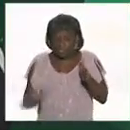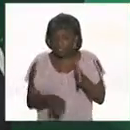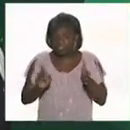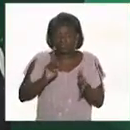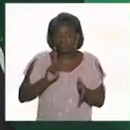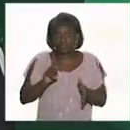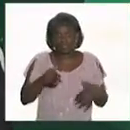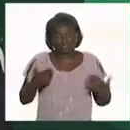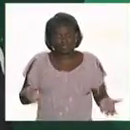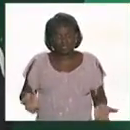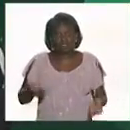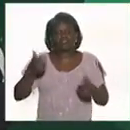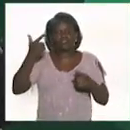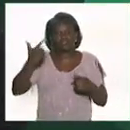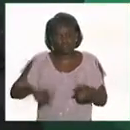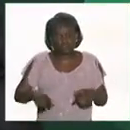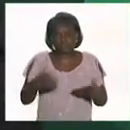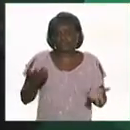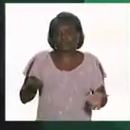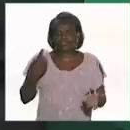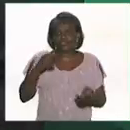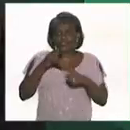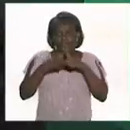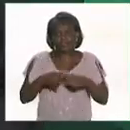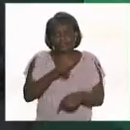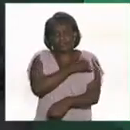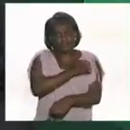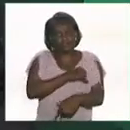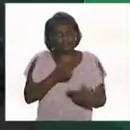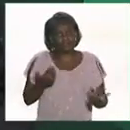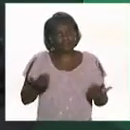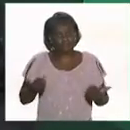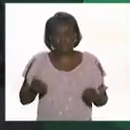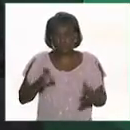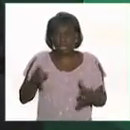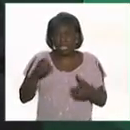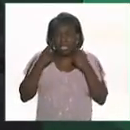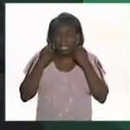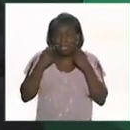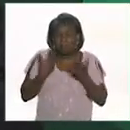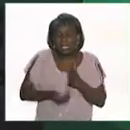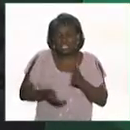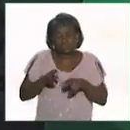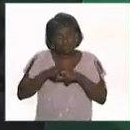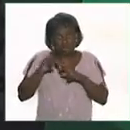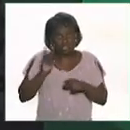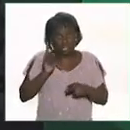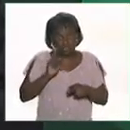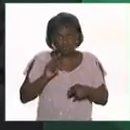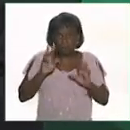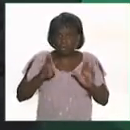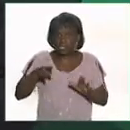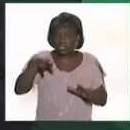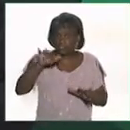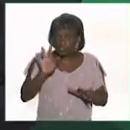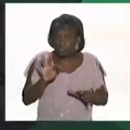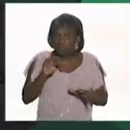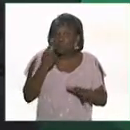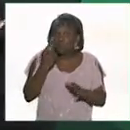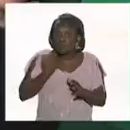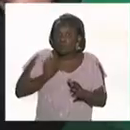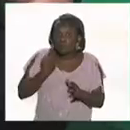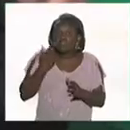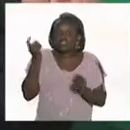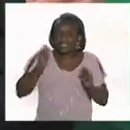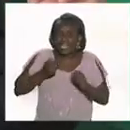foram rebaixados. Ou seja, mais uma incoerência do Campeonato Carioca. Né? Não estou aqui com choro de perdedor do Friburguense, não. Mas o Friburguense ficou